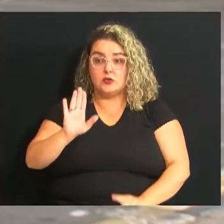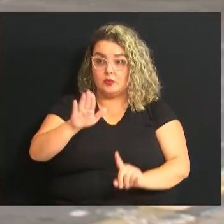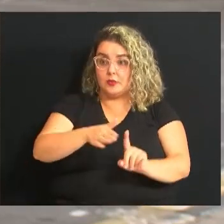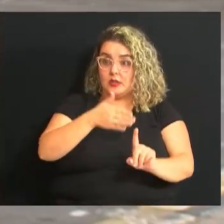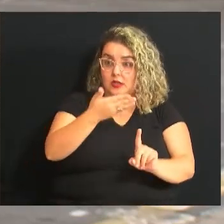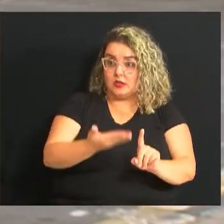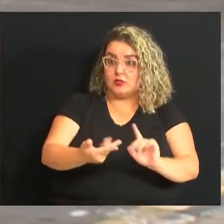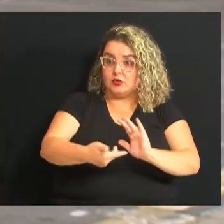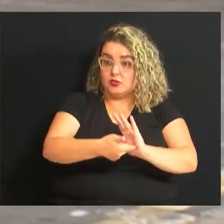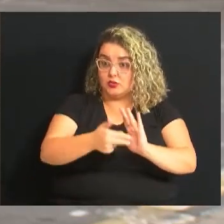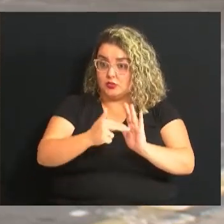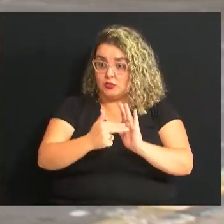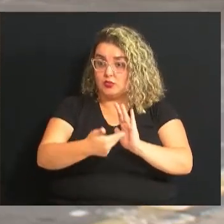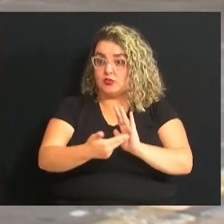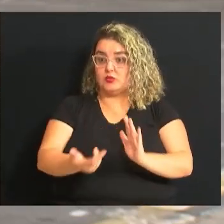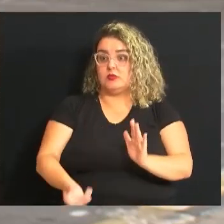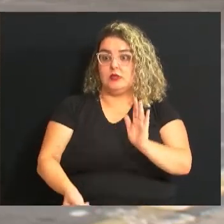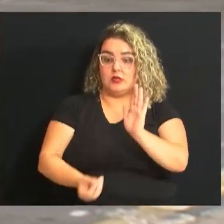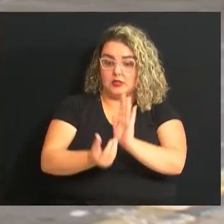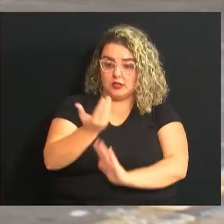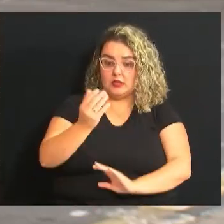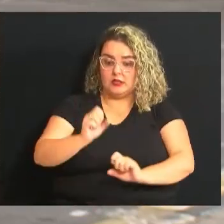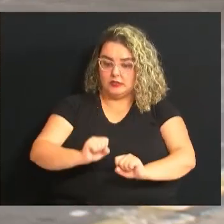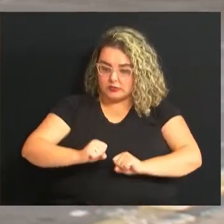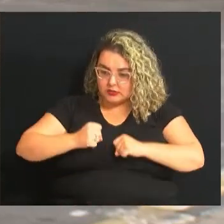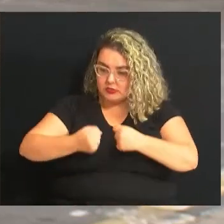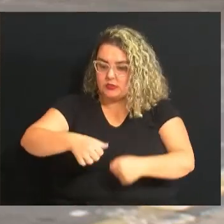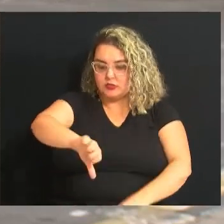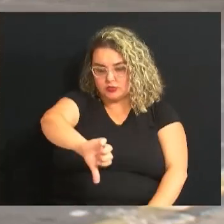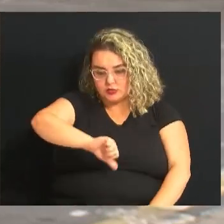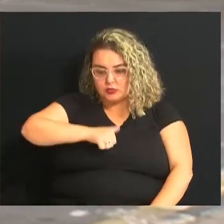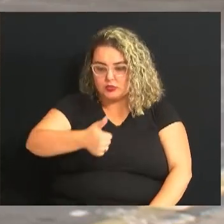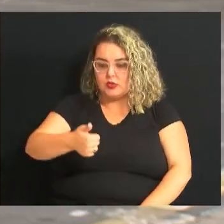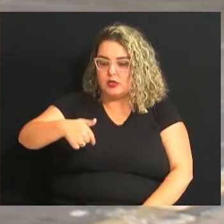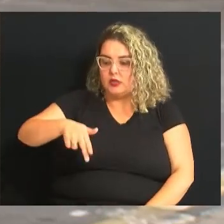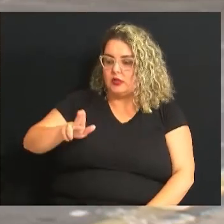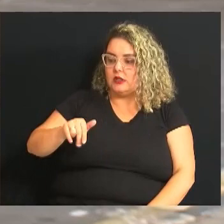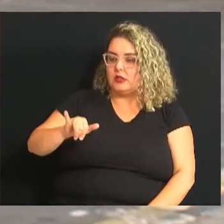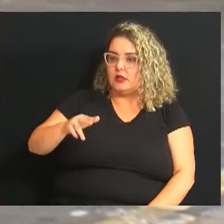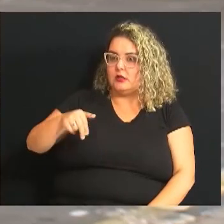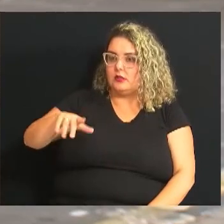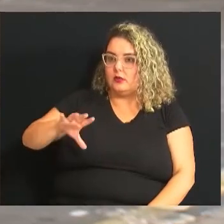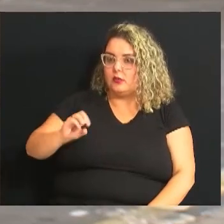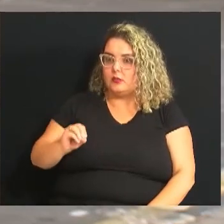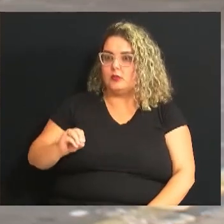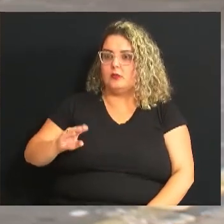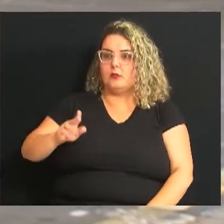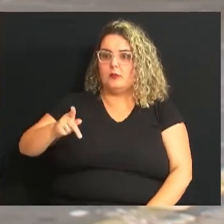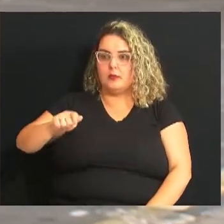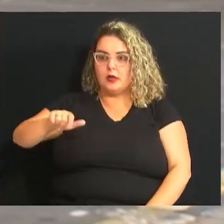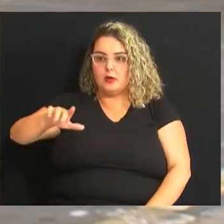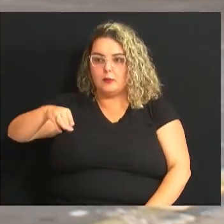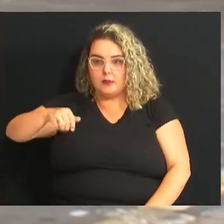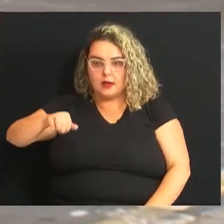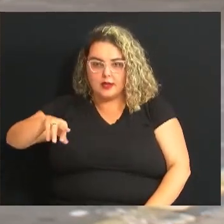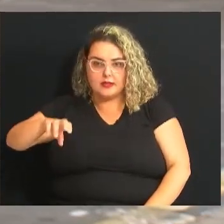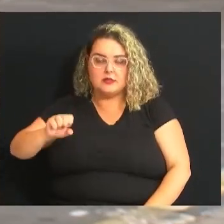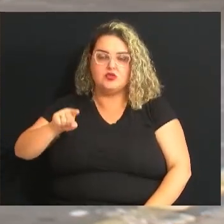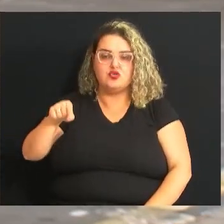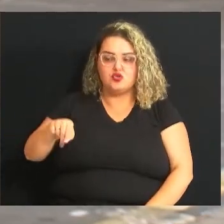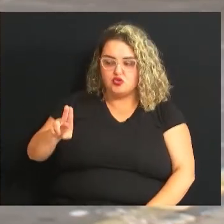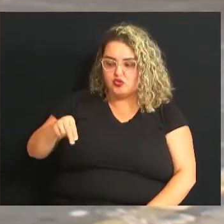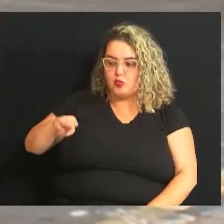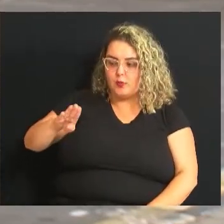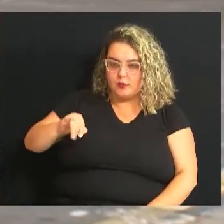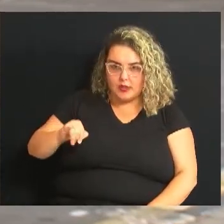homenagem ao que significou a existência, a resistência do Quilombo de Palmares, Zumbi, Dandara e todos aqueles